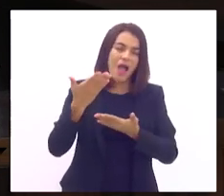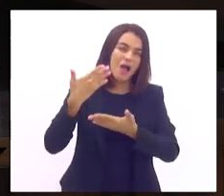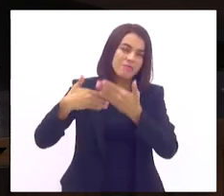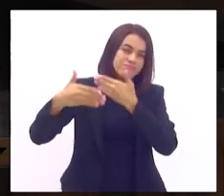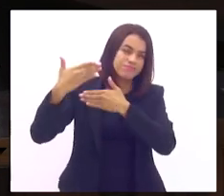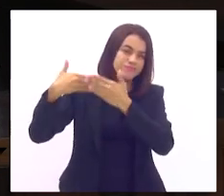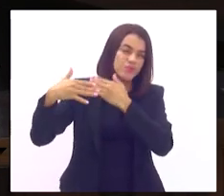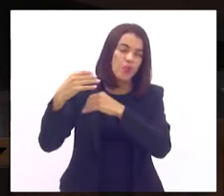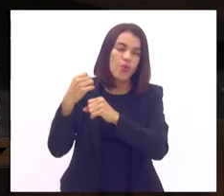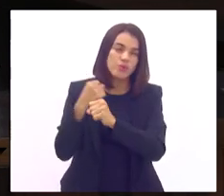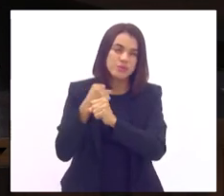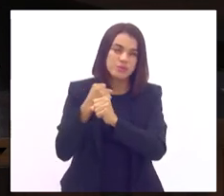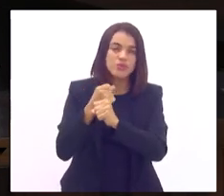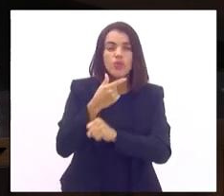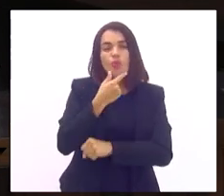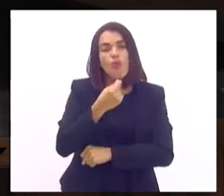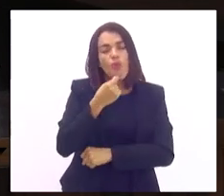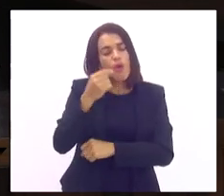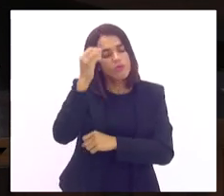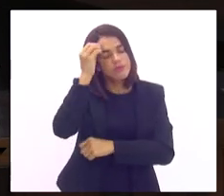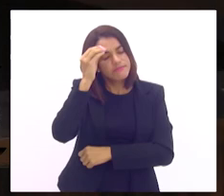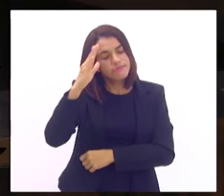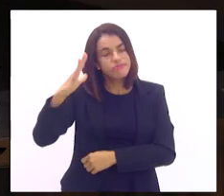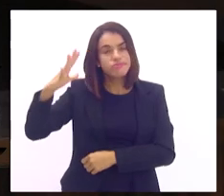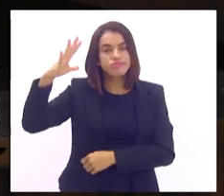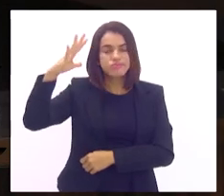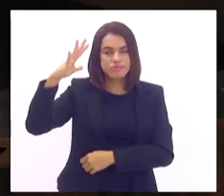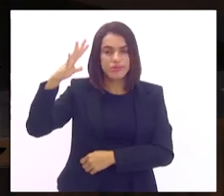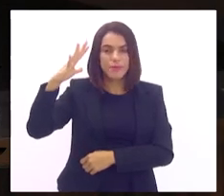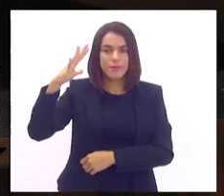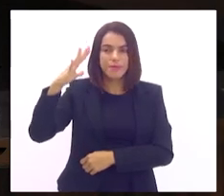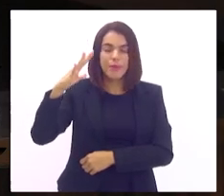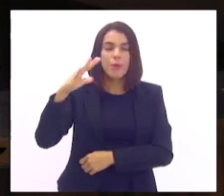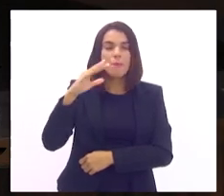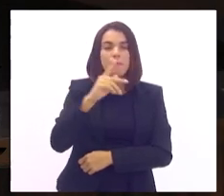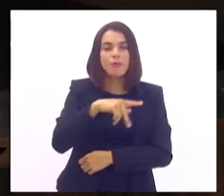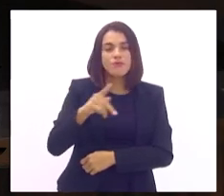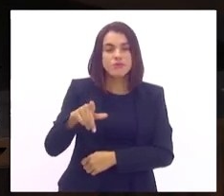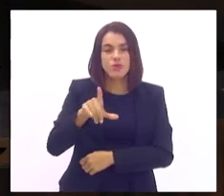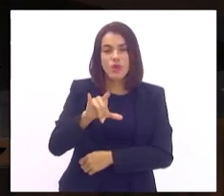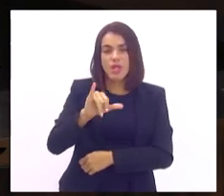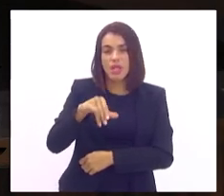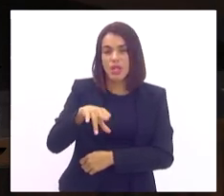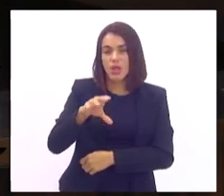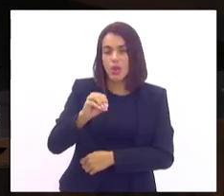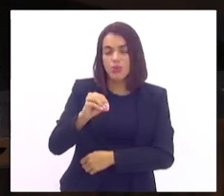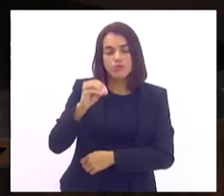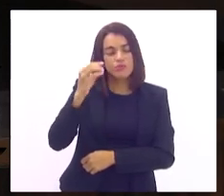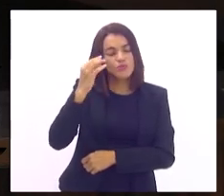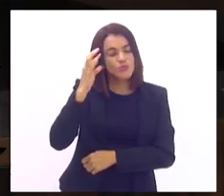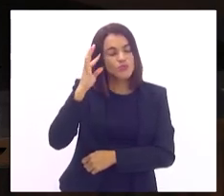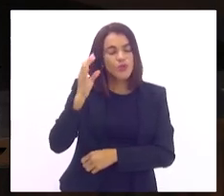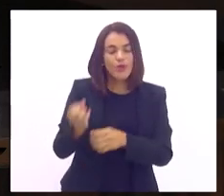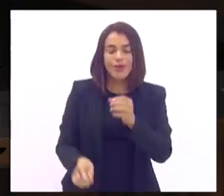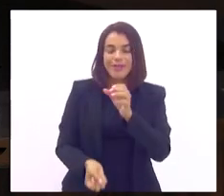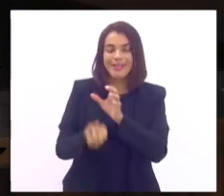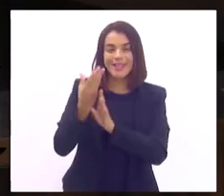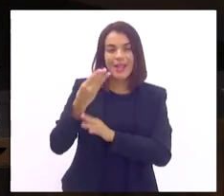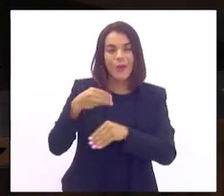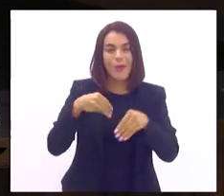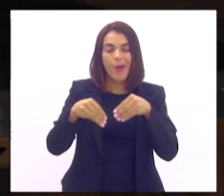homem sonhou. O professor Lino Martins sonhou com uma controladoria, algo